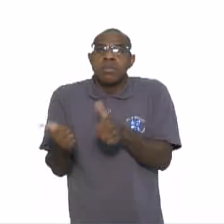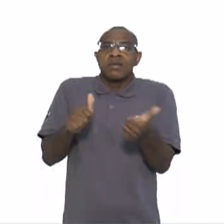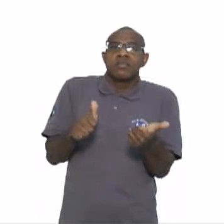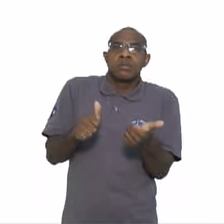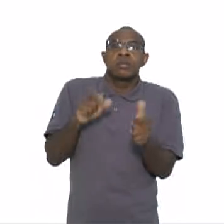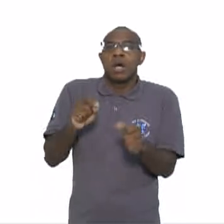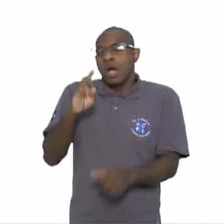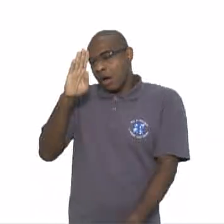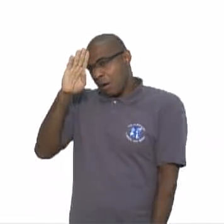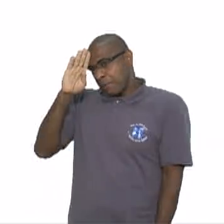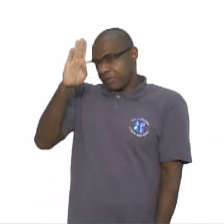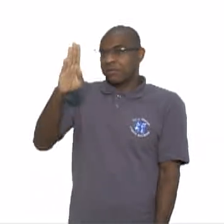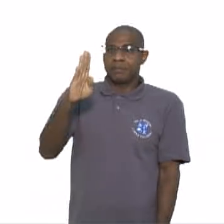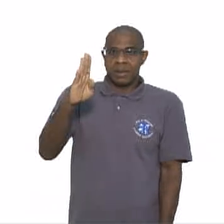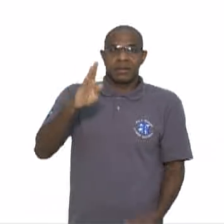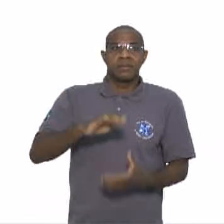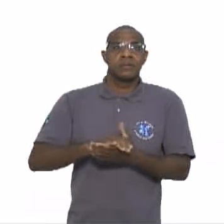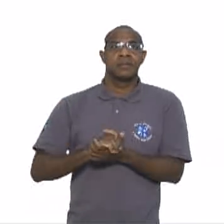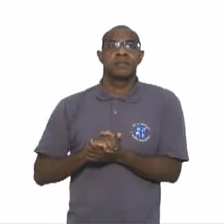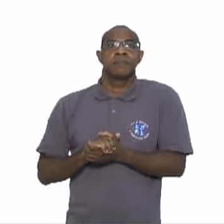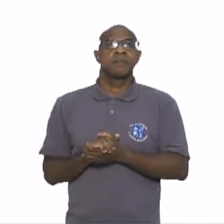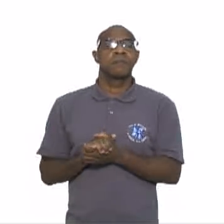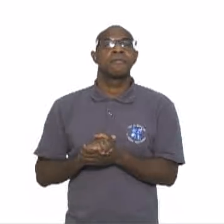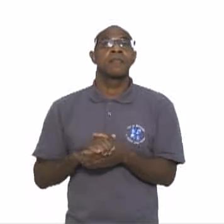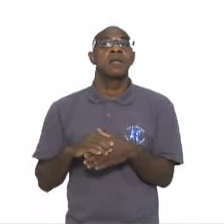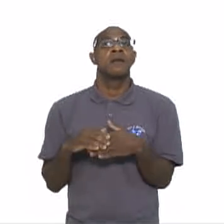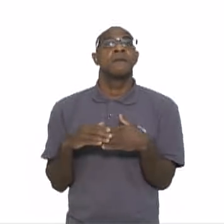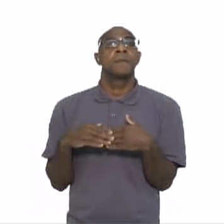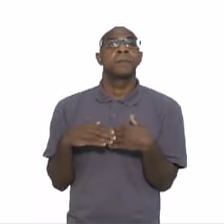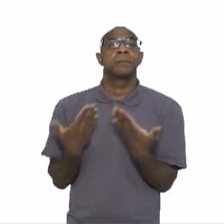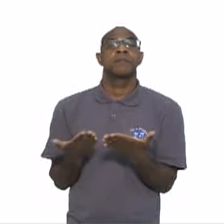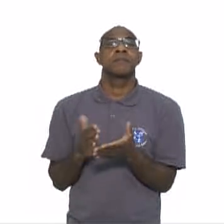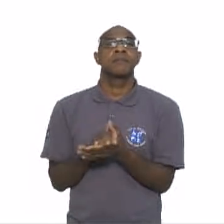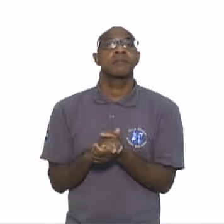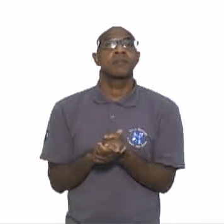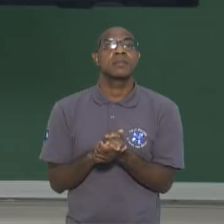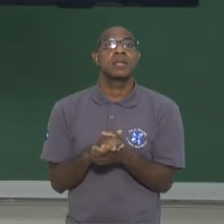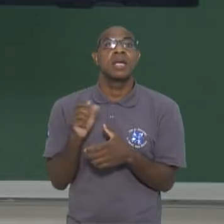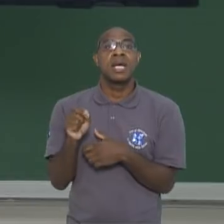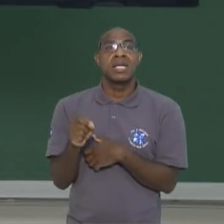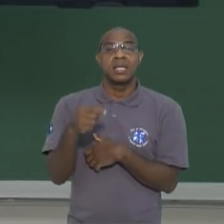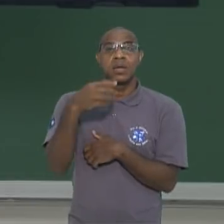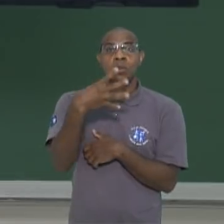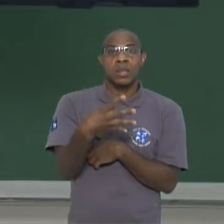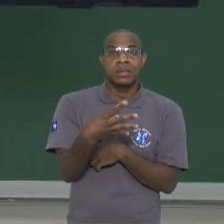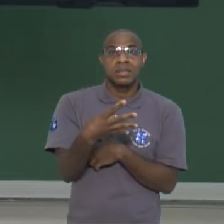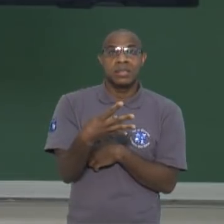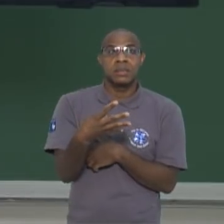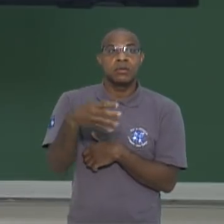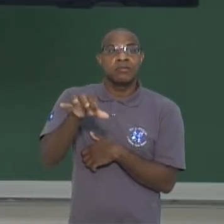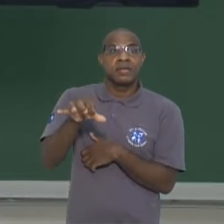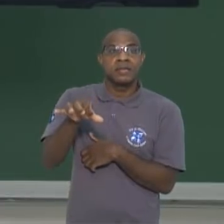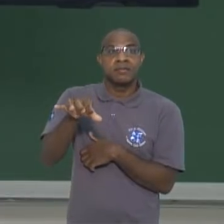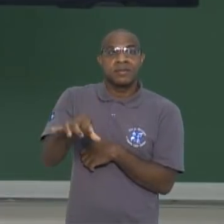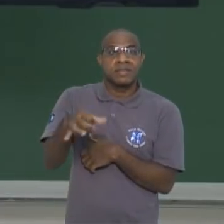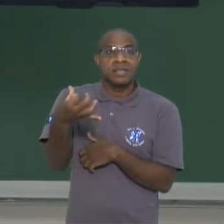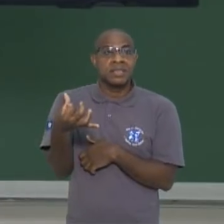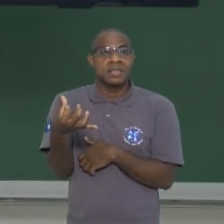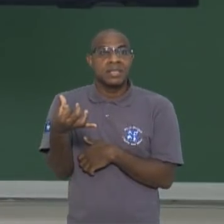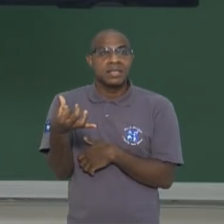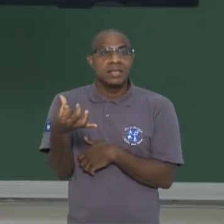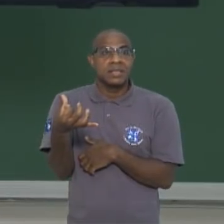rei Clovis, em 496, né, depois de Cristo. Esse 496, você vai encontrar algumas obras que